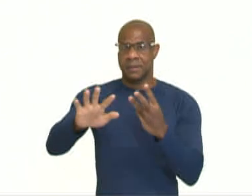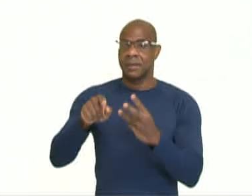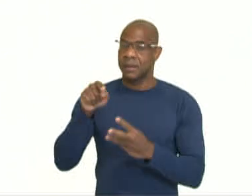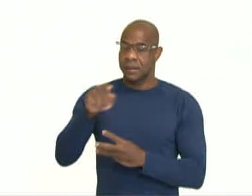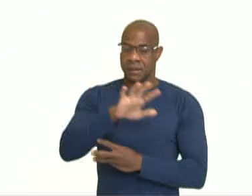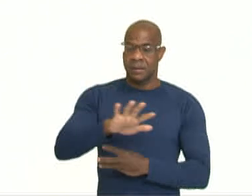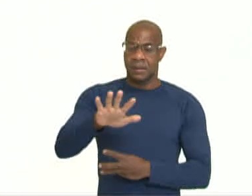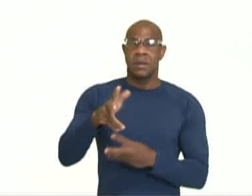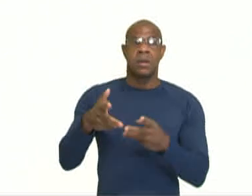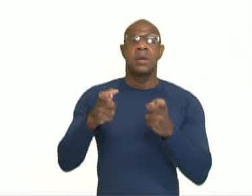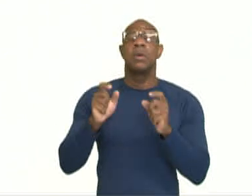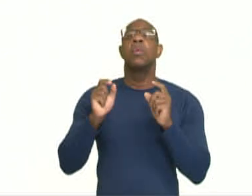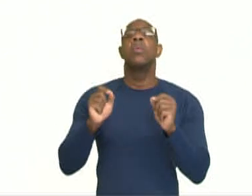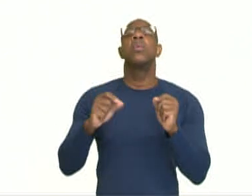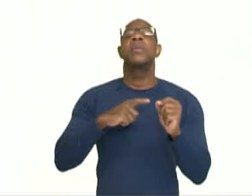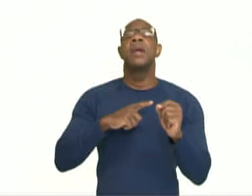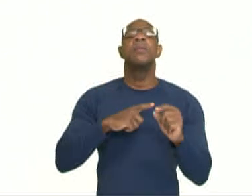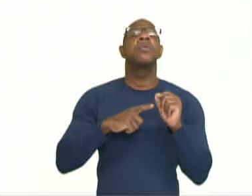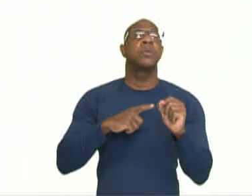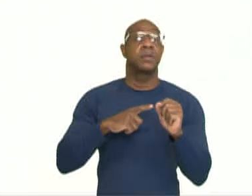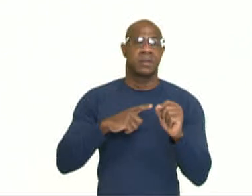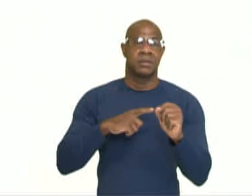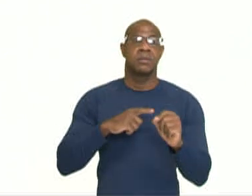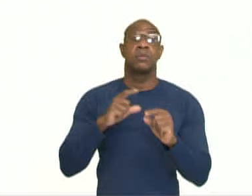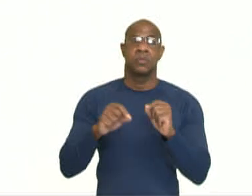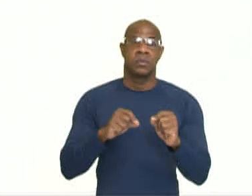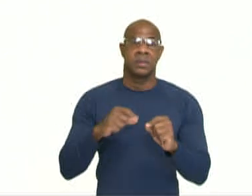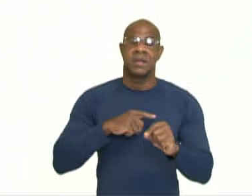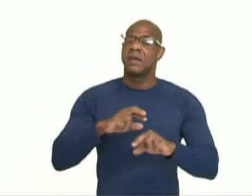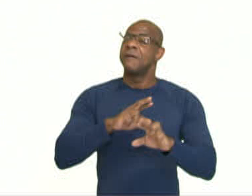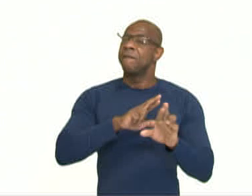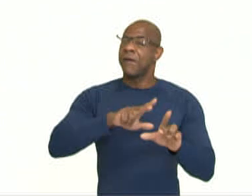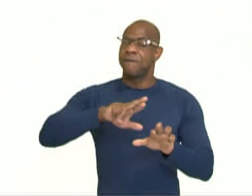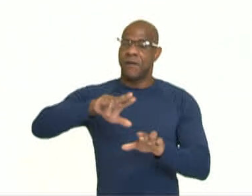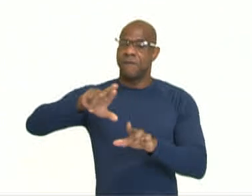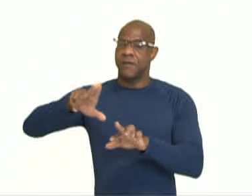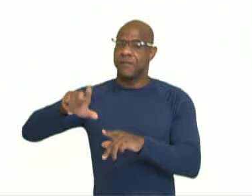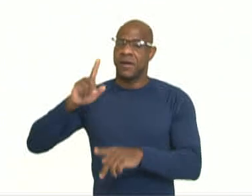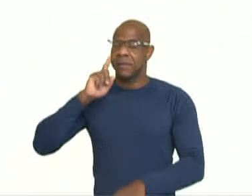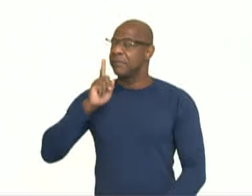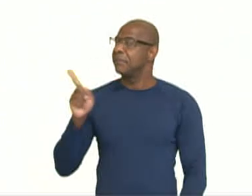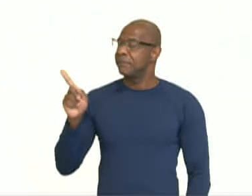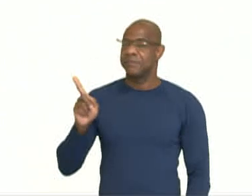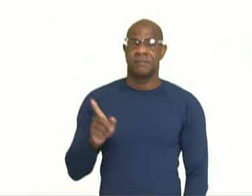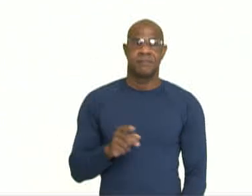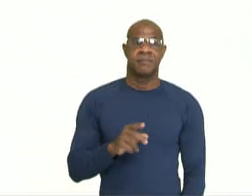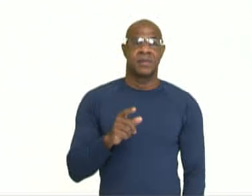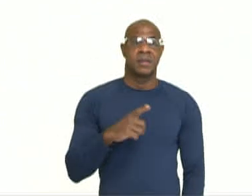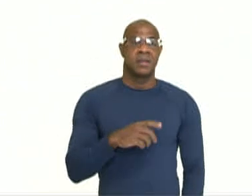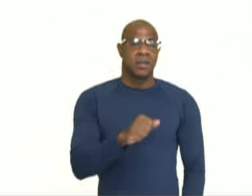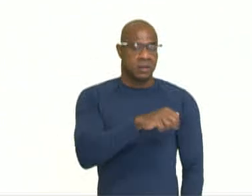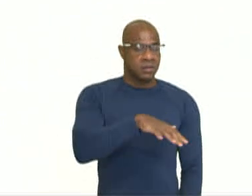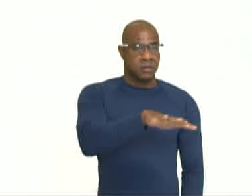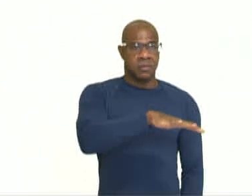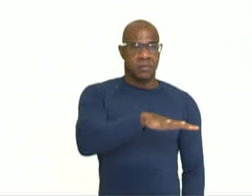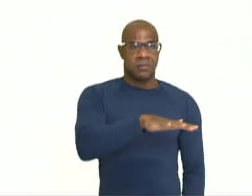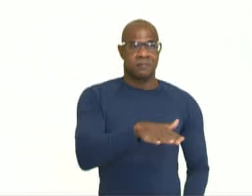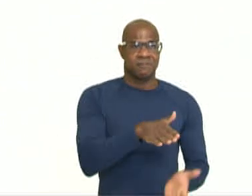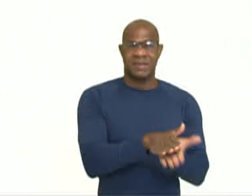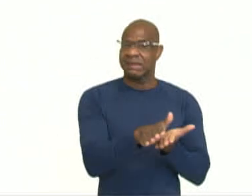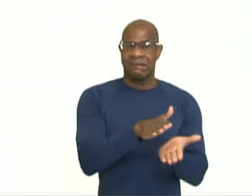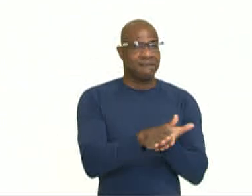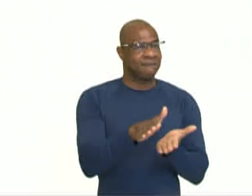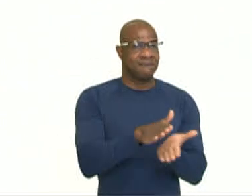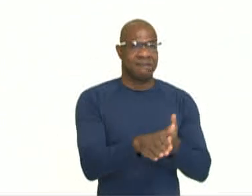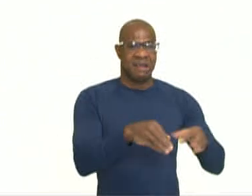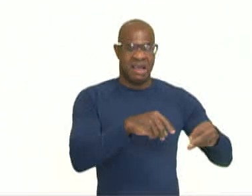três imagens nós temos literalmente muitas diferenças. Então aqui observamos uma região desgastada, em que eu